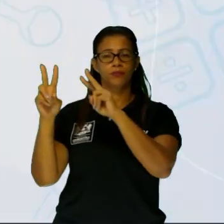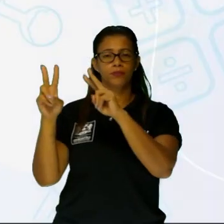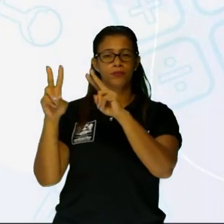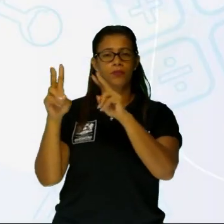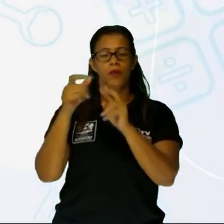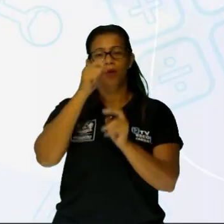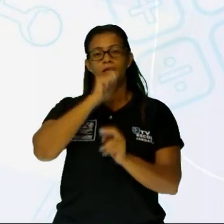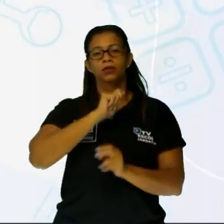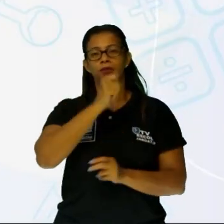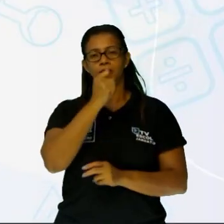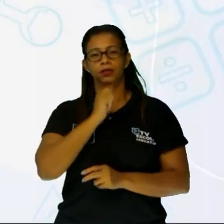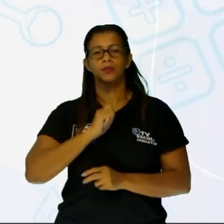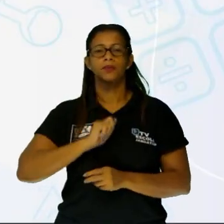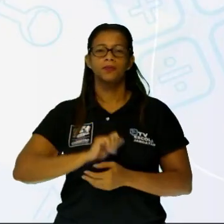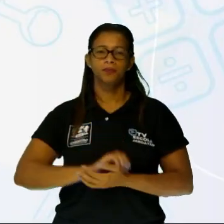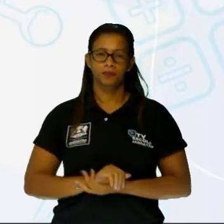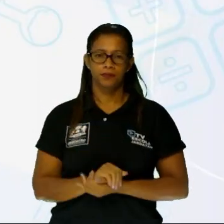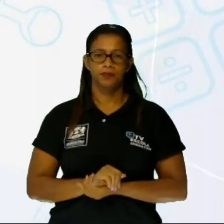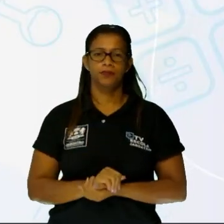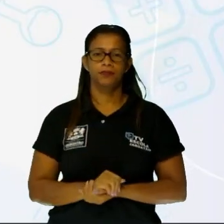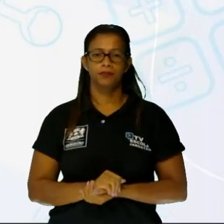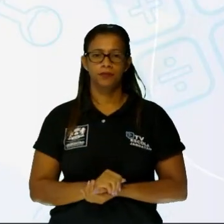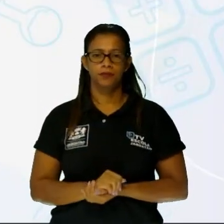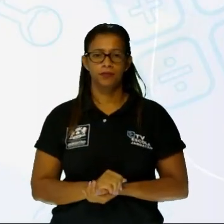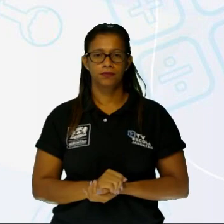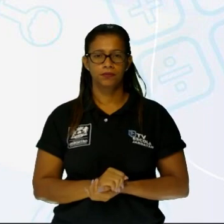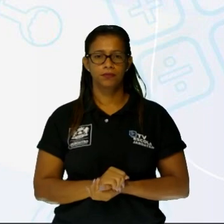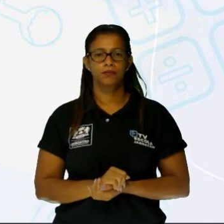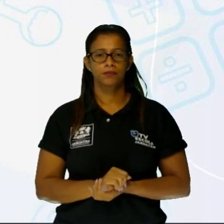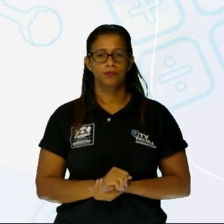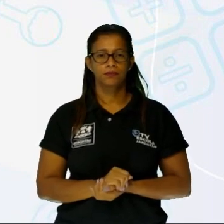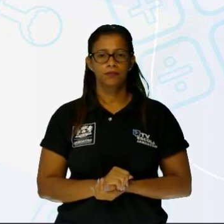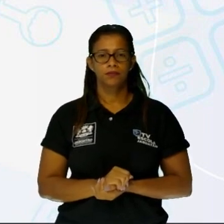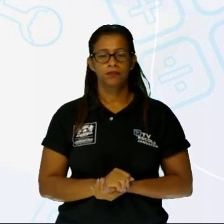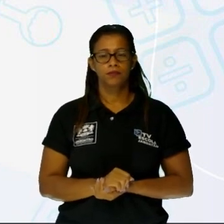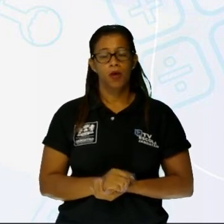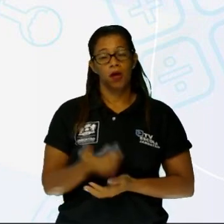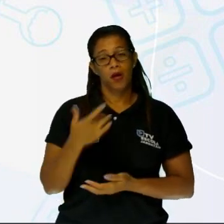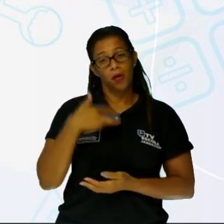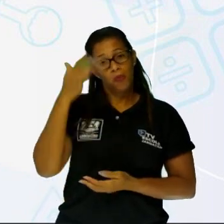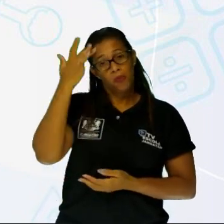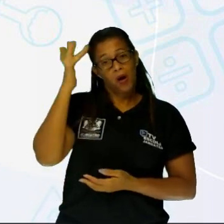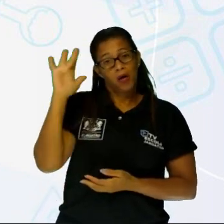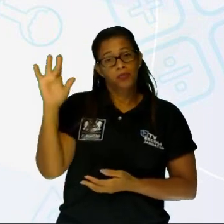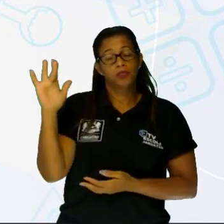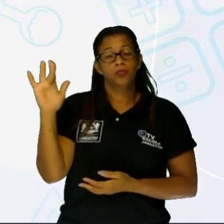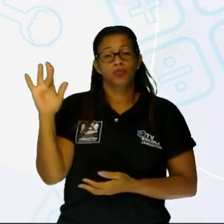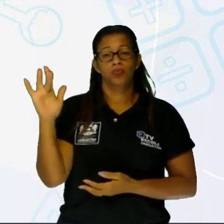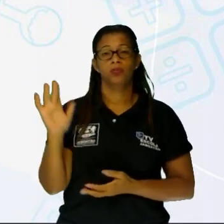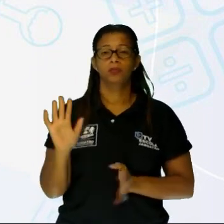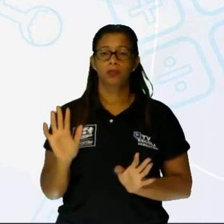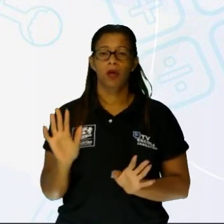daí. Eu tenho uma expectativa, né? Que esse sorvete, que eu